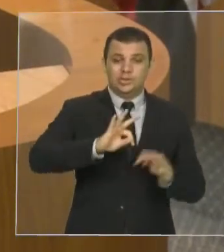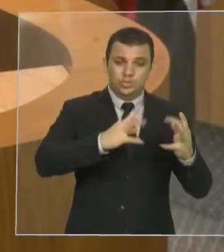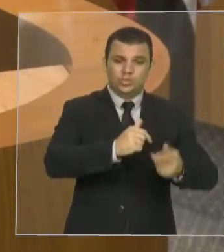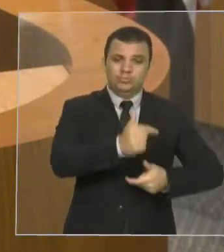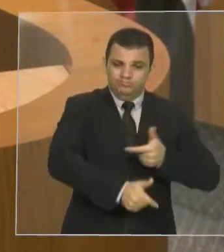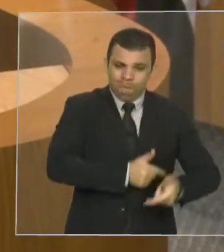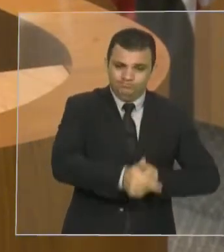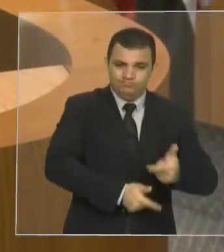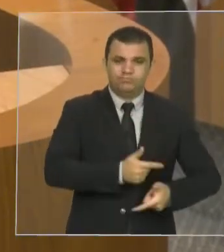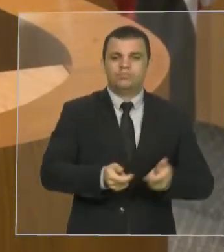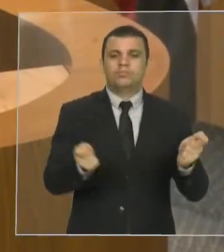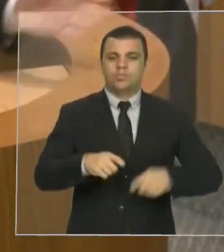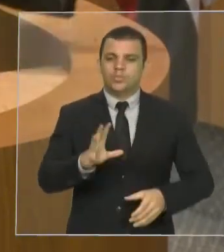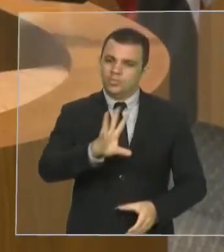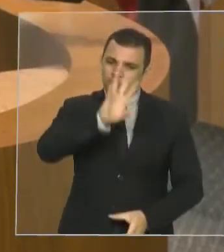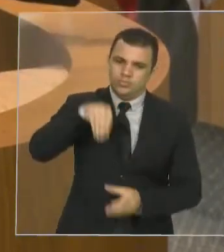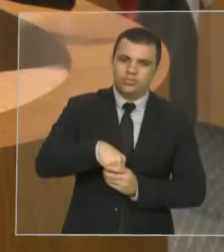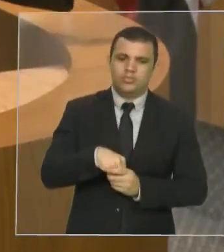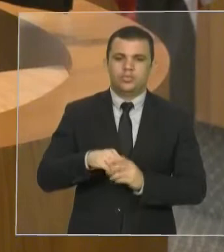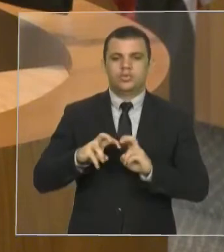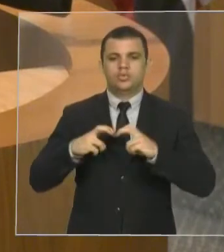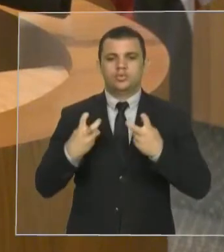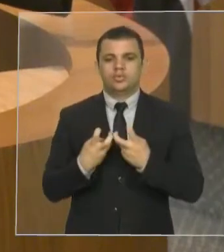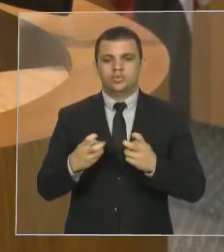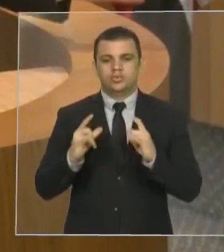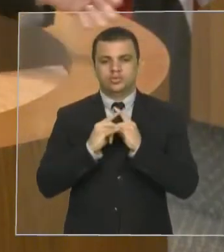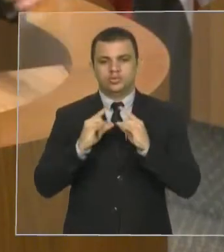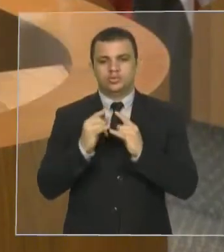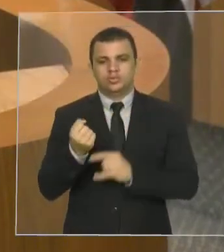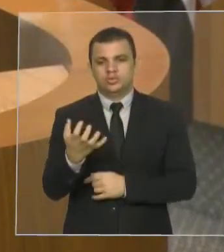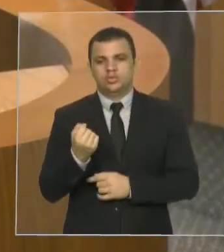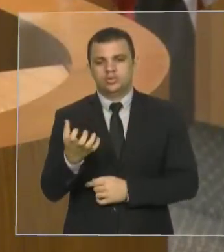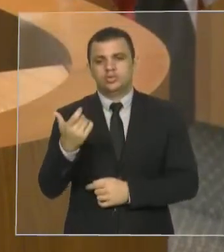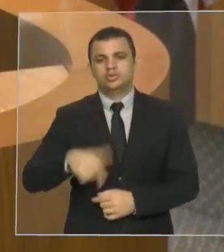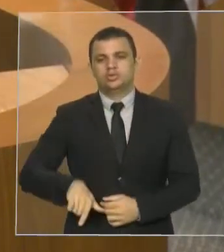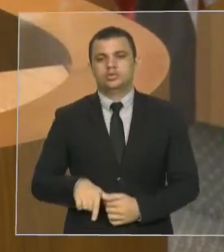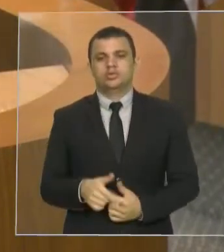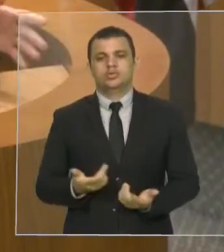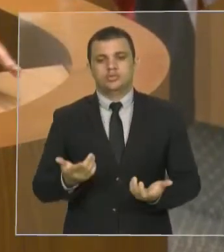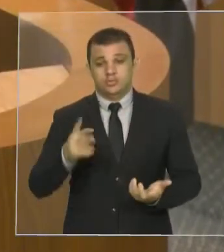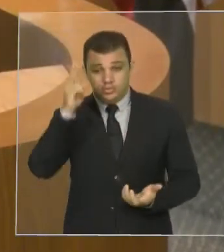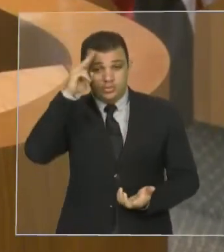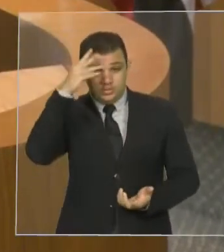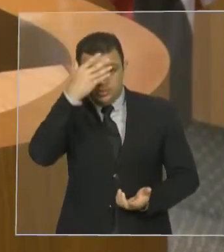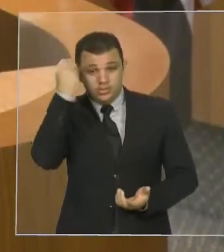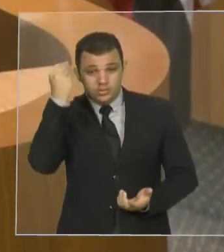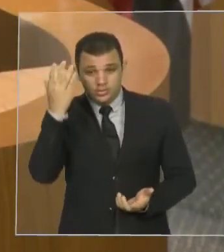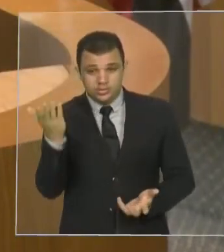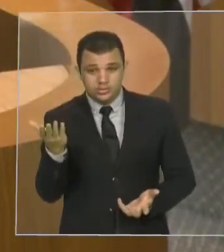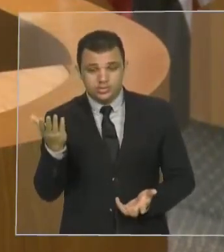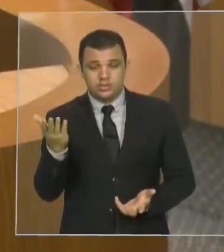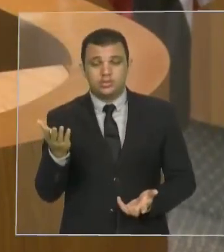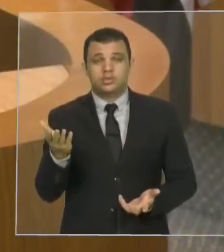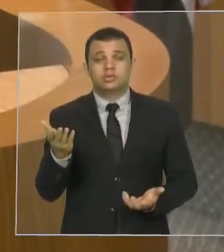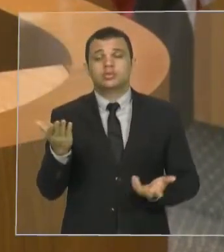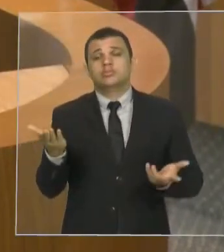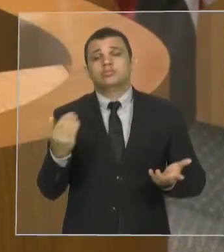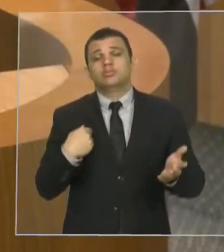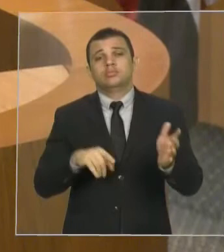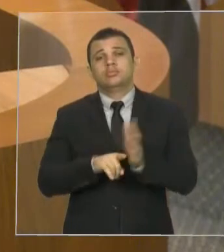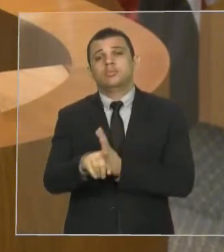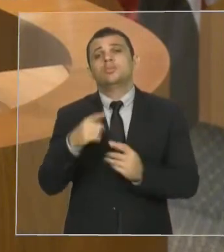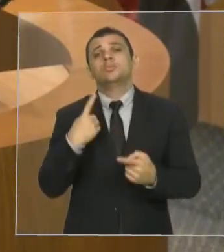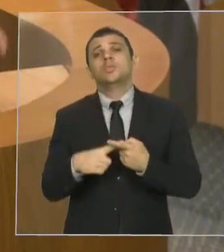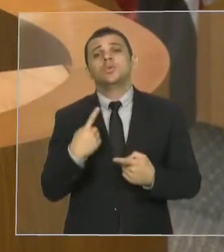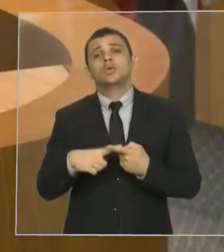Conselho do Instituto de Previdência. Então, a pergunta que se faz é, por que votar essa matéria em um regime de urgência se